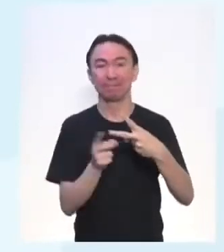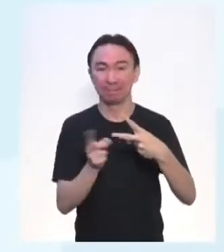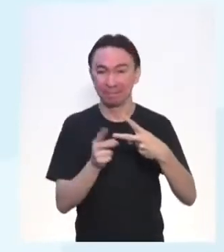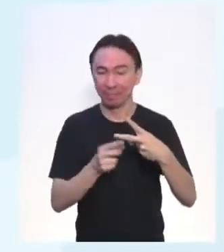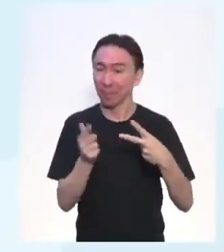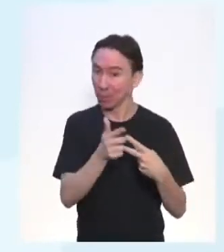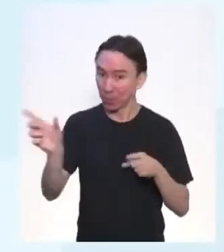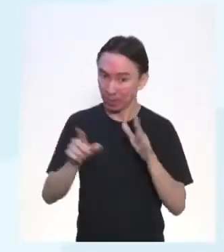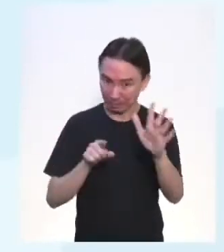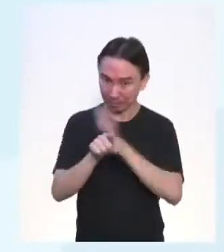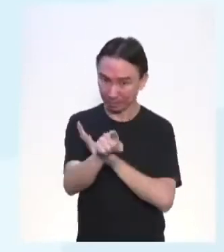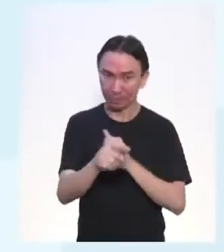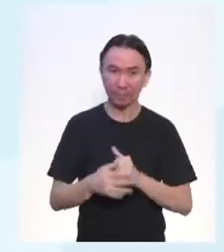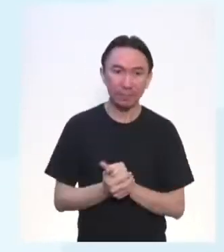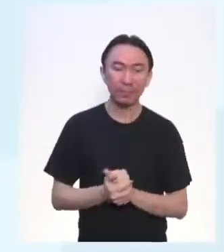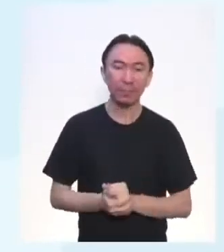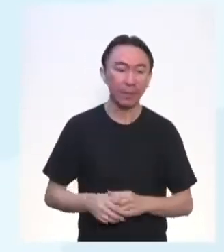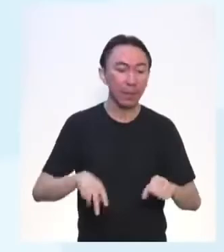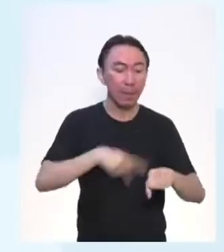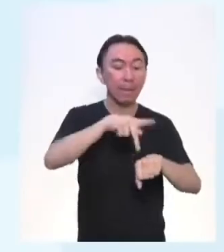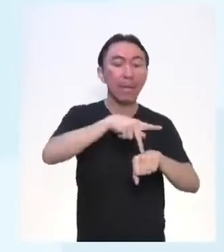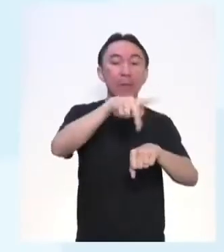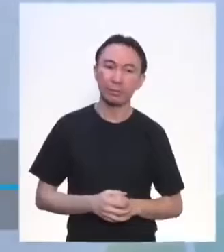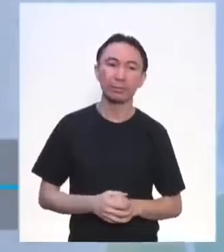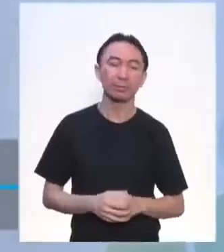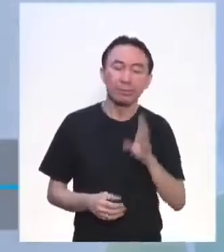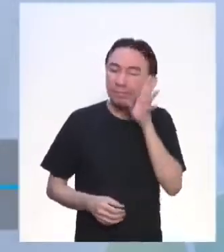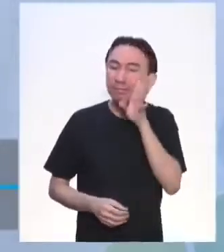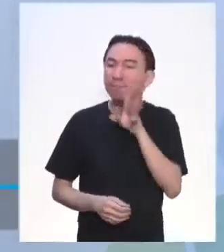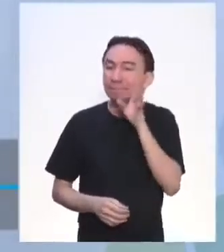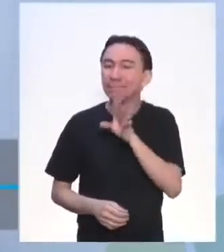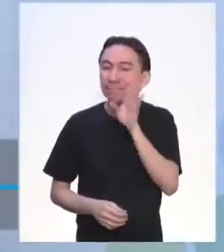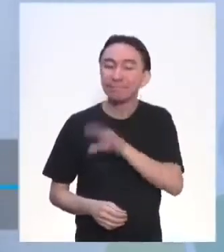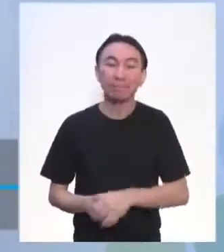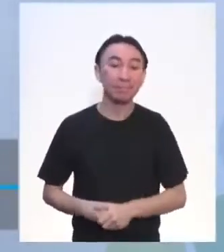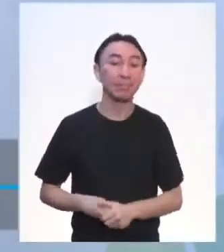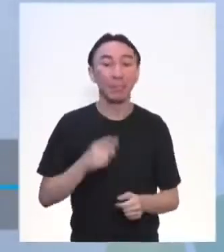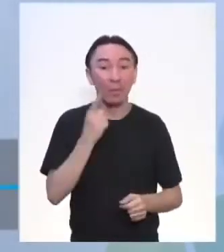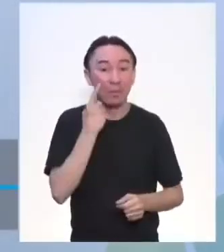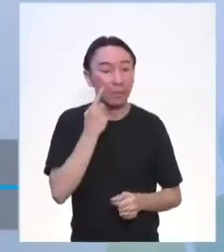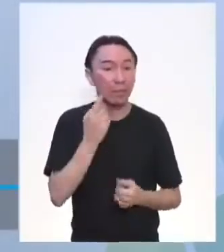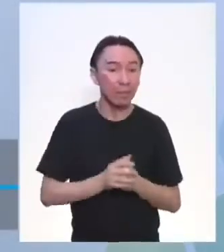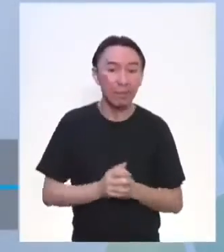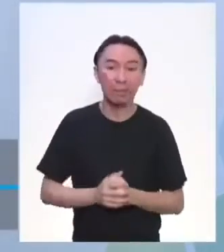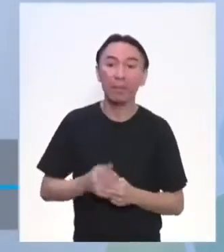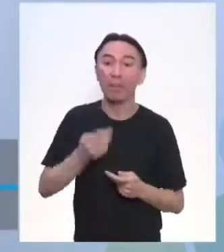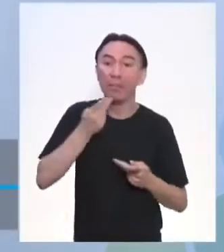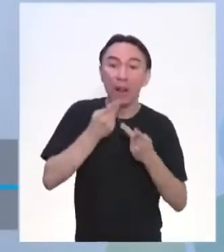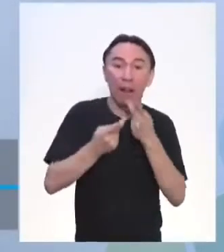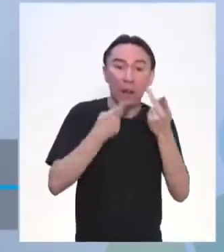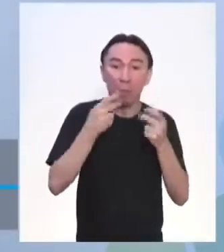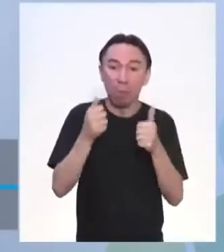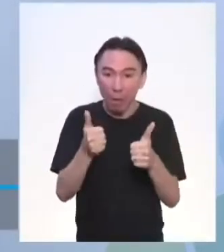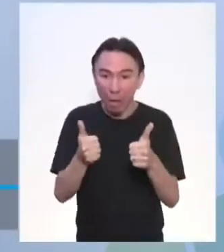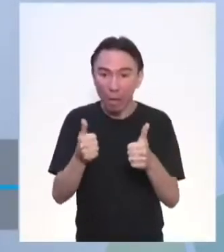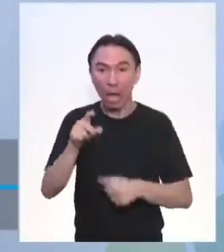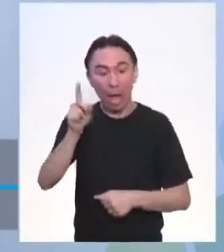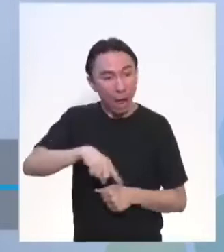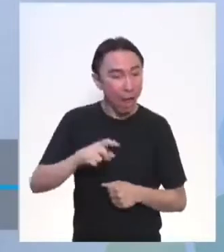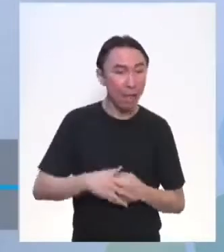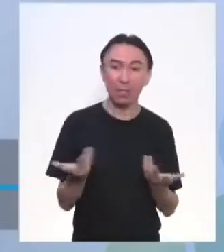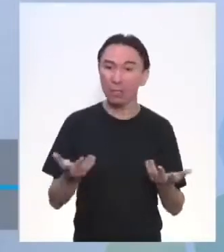quais outros países têm o português como idioma oficial? Então, vamos lá, pessoal. Falar bem nada mais é do que se comunicar em